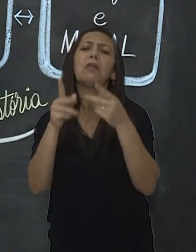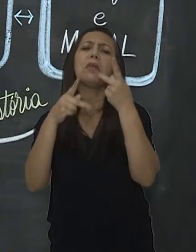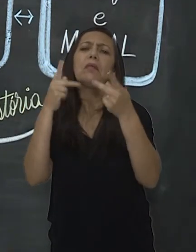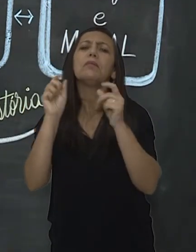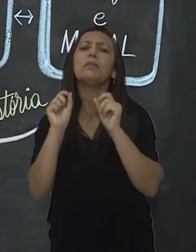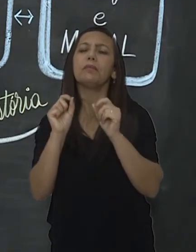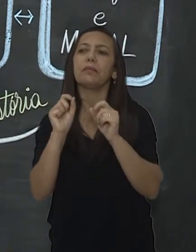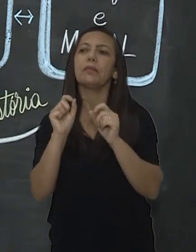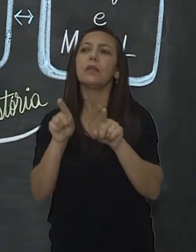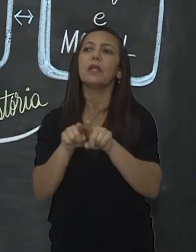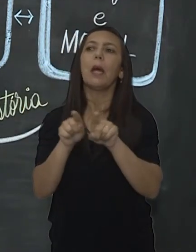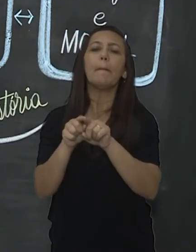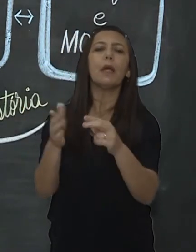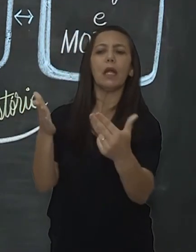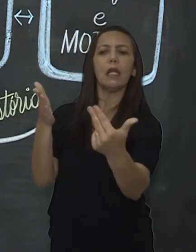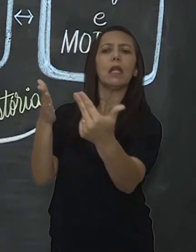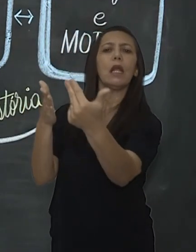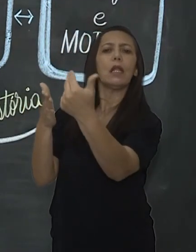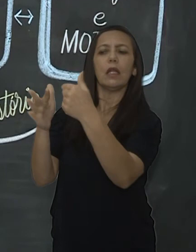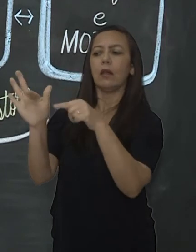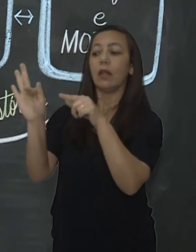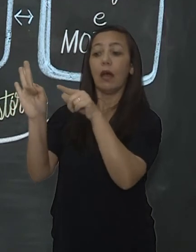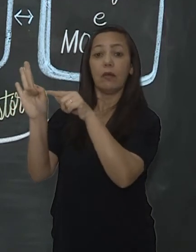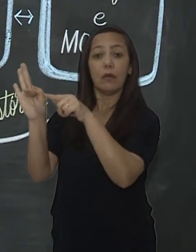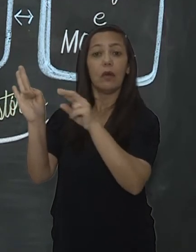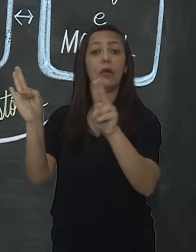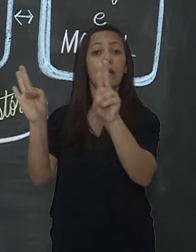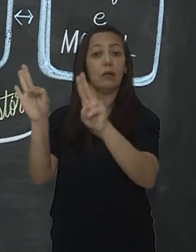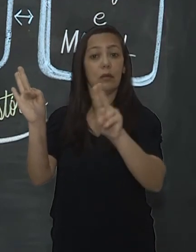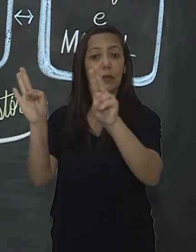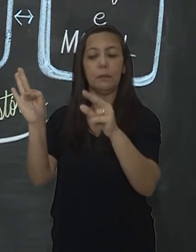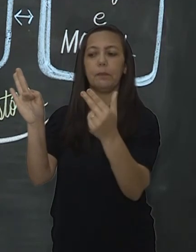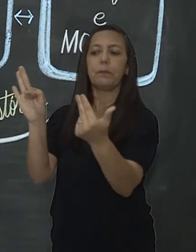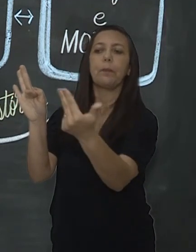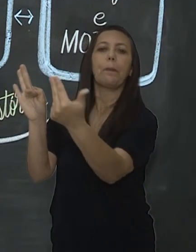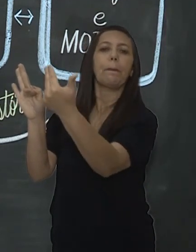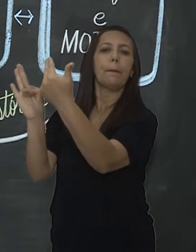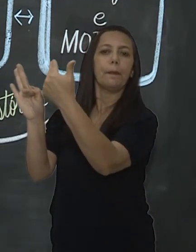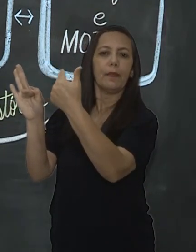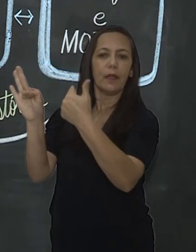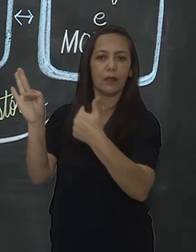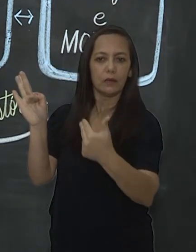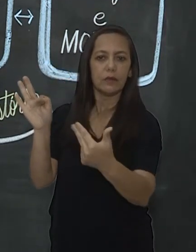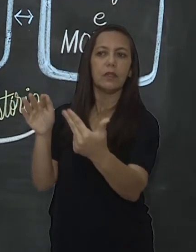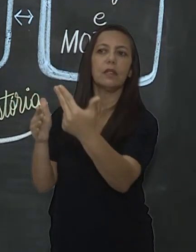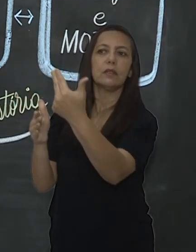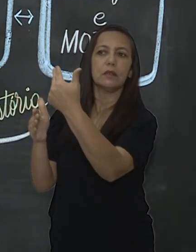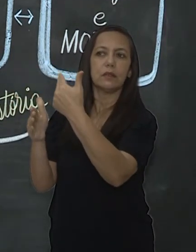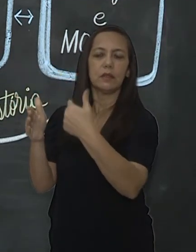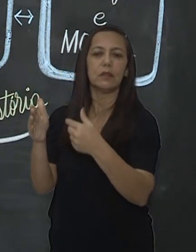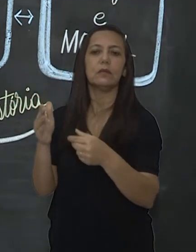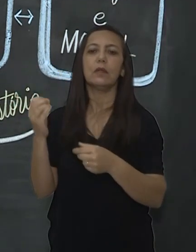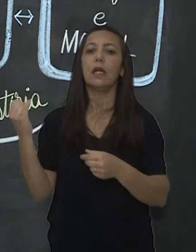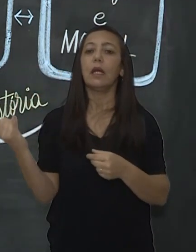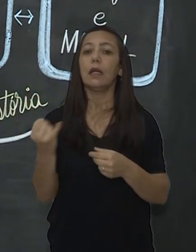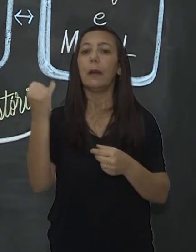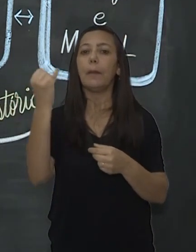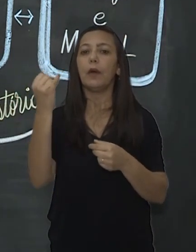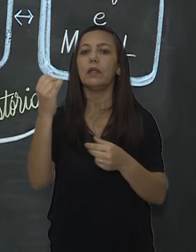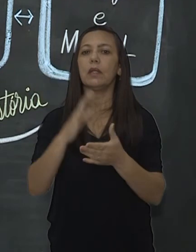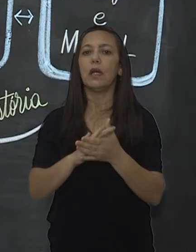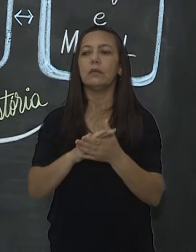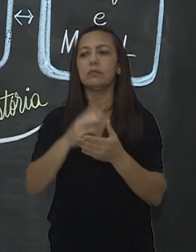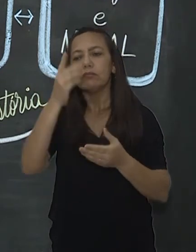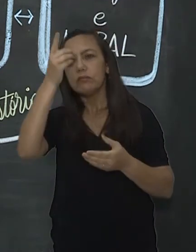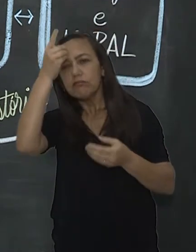fábula, é legal também fazer desenhos tão interessantes quanto esse aqui, ó, que ilustram a situação que é representada pelos personagens. Porque é importante que a gente